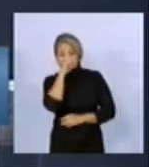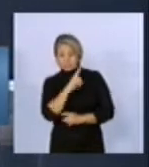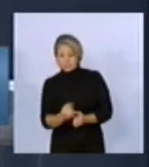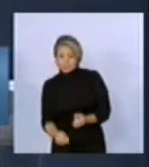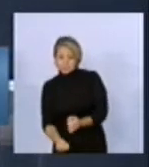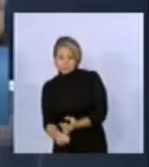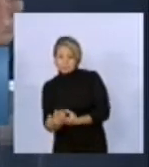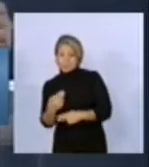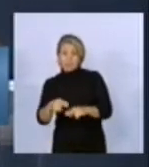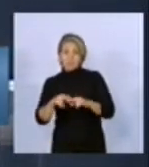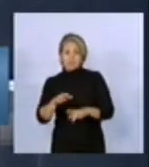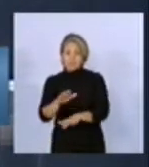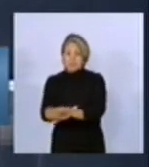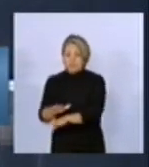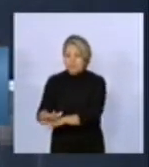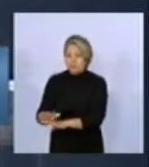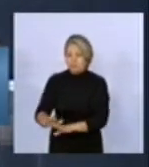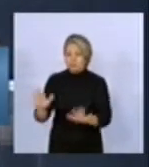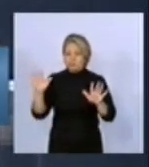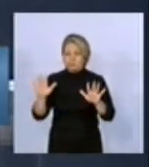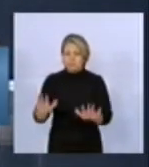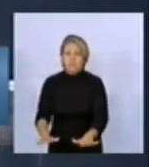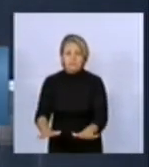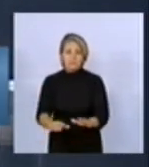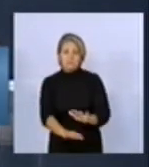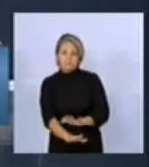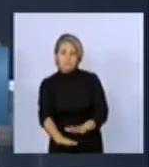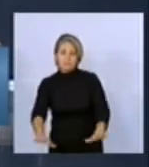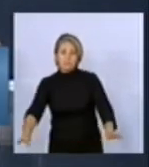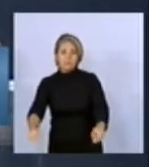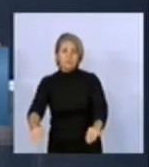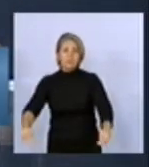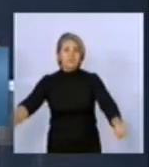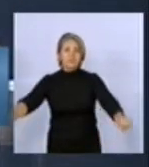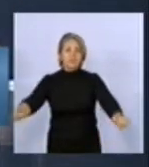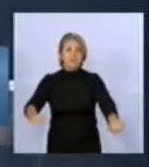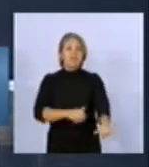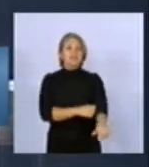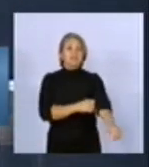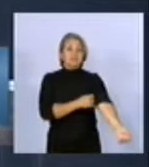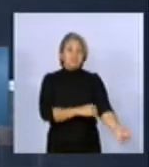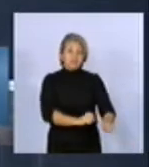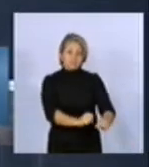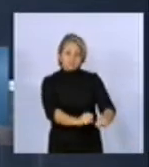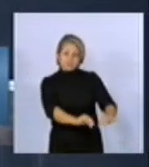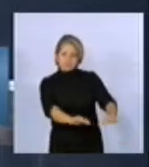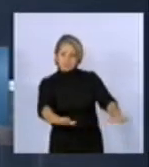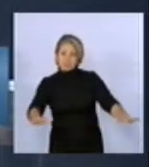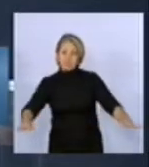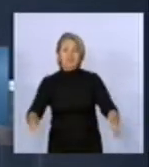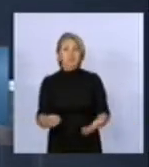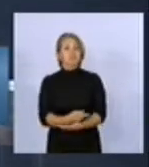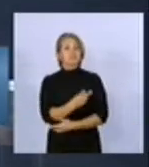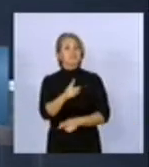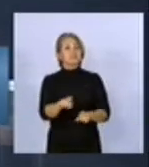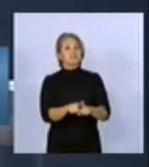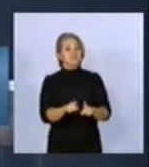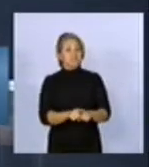gemas pelo sombreamento ou pelo abafamento dela o excesso de palha gera também